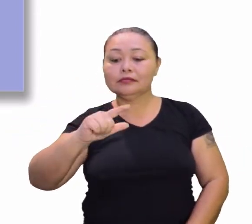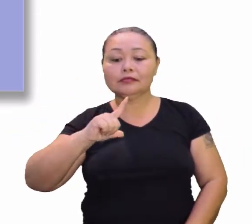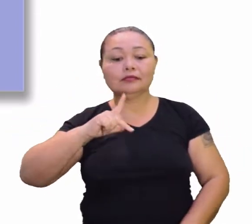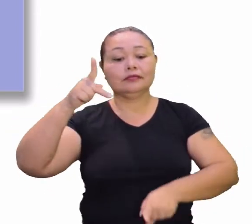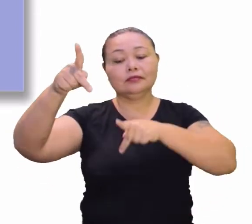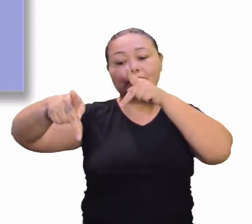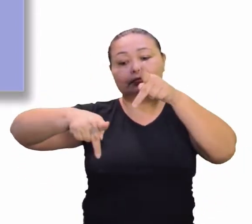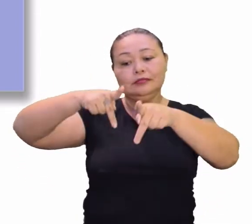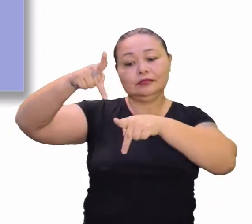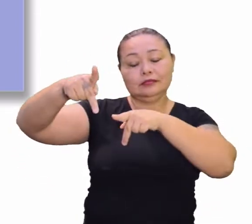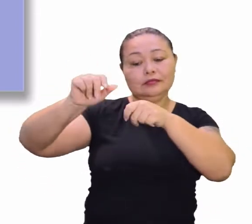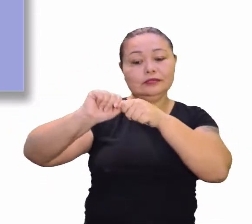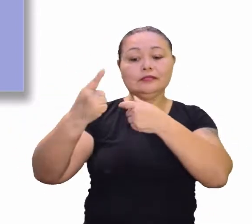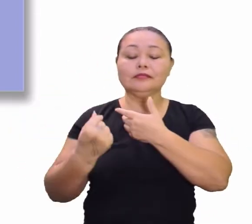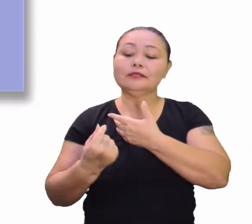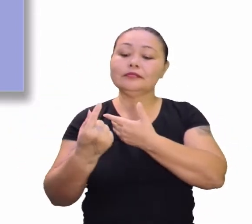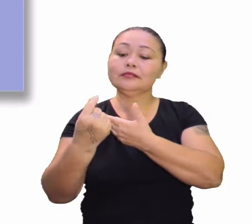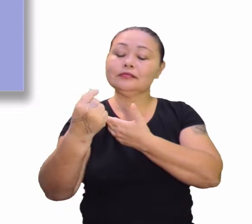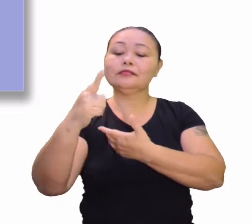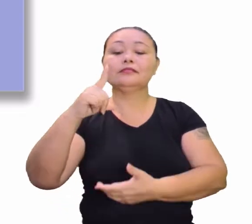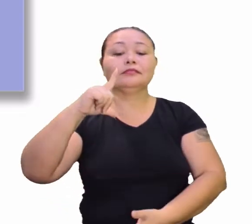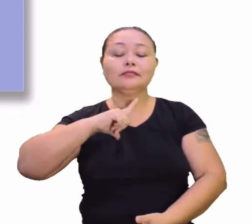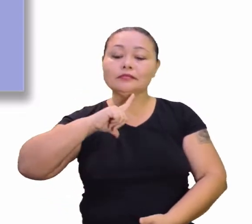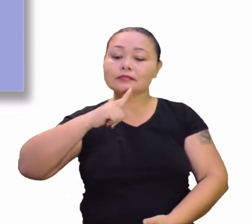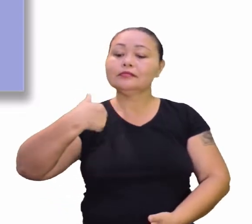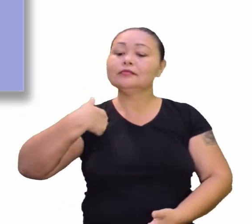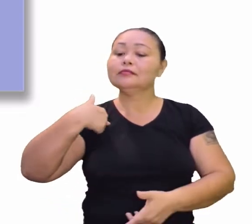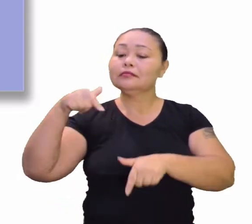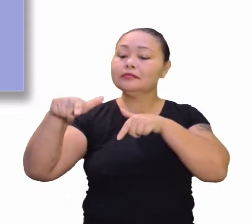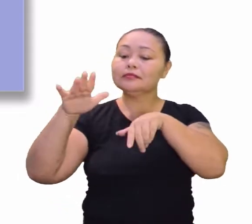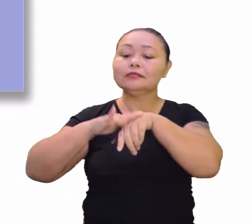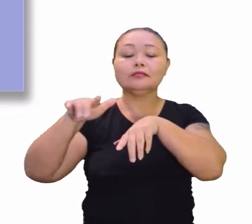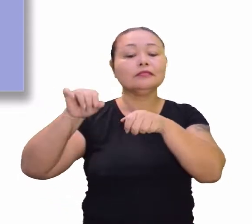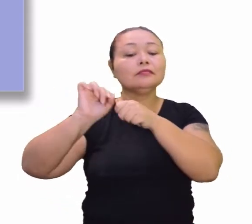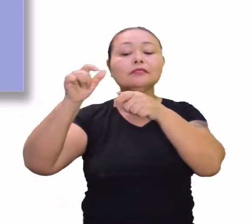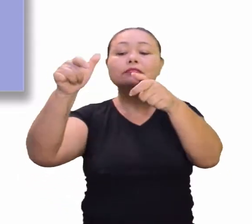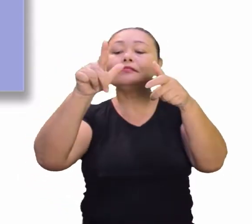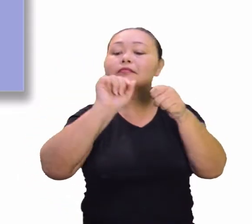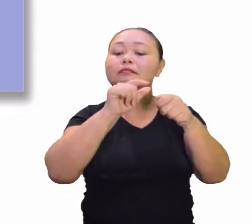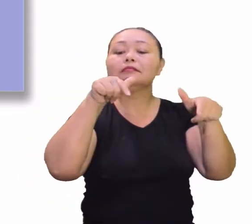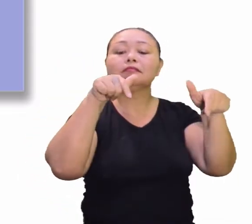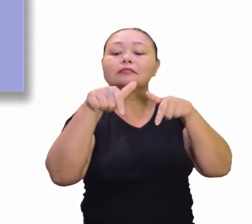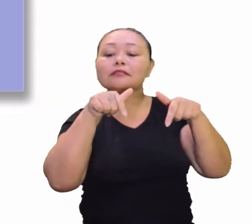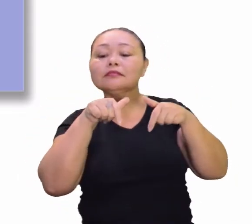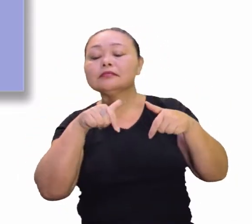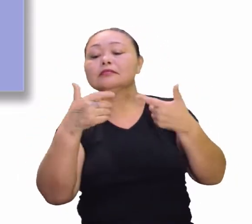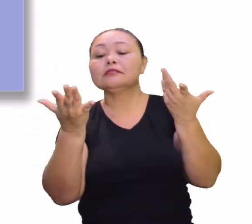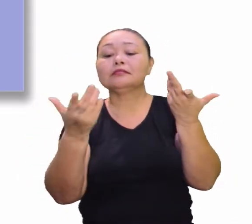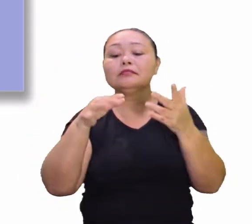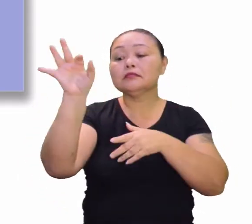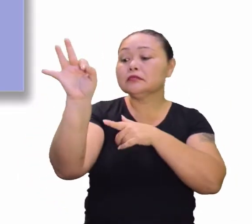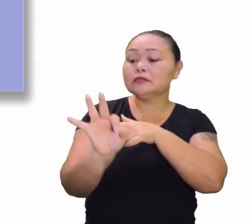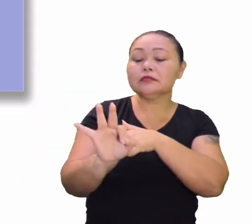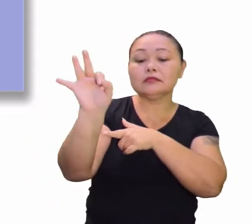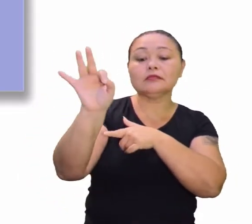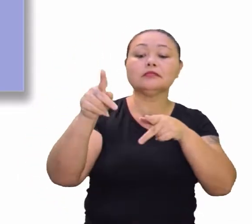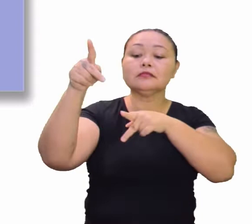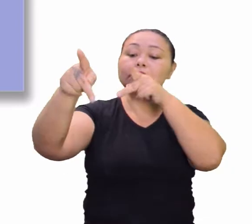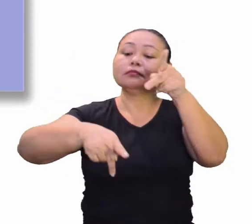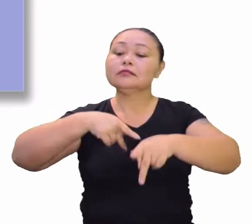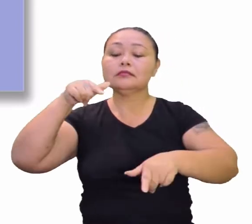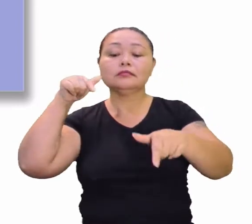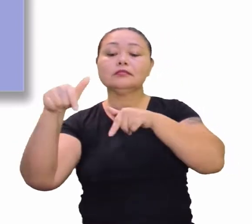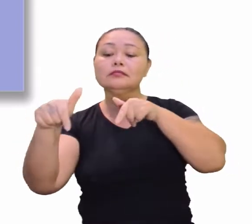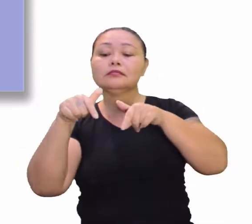a população economicamente ativa, entender em qual setor que trabalha, qual que é a porcentagem da